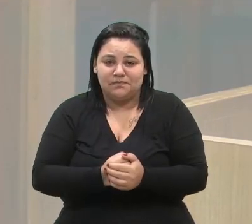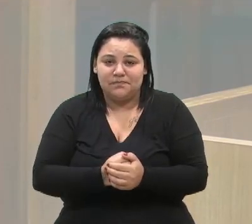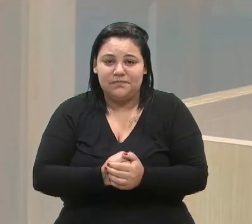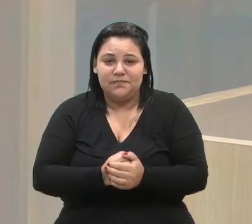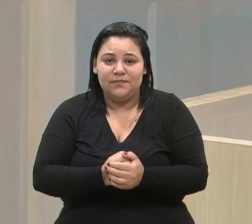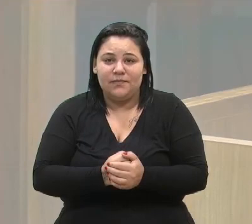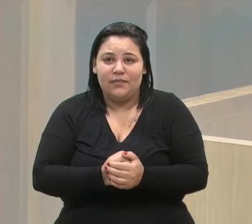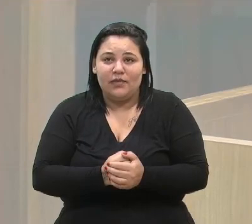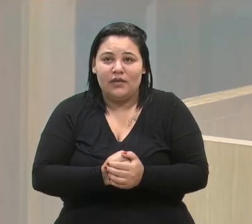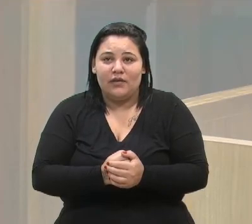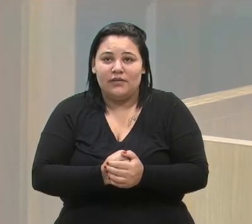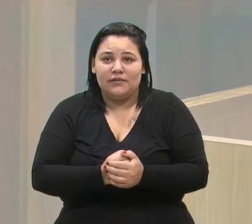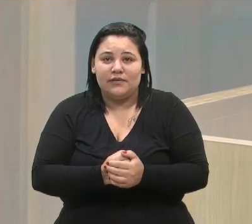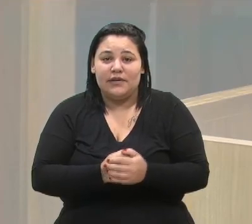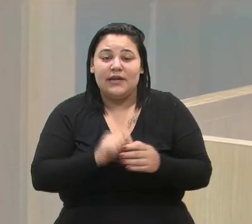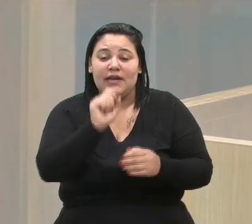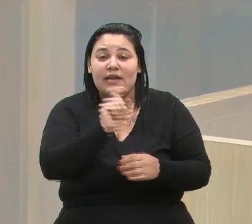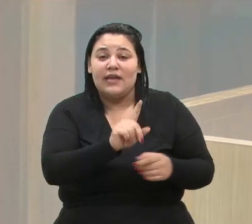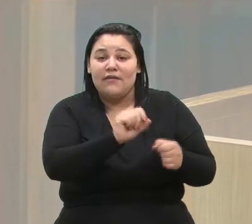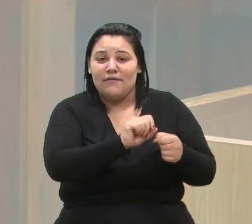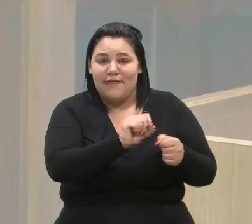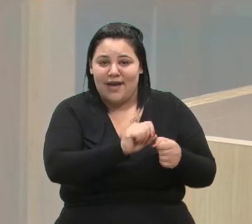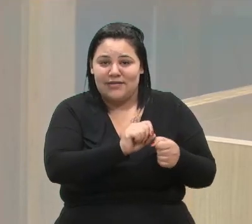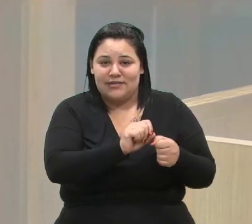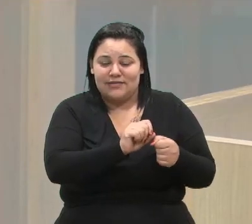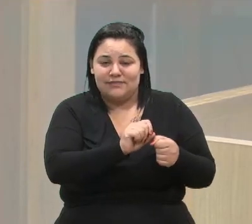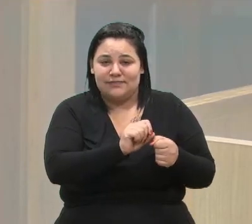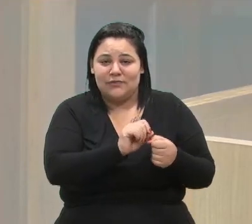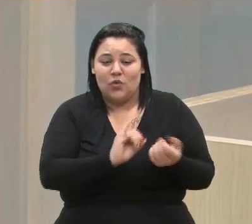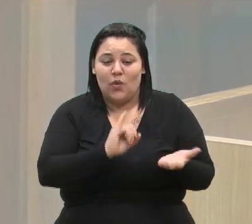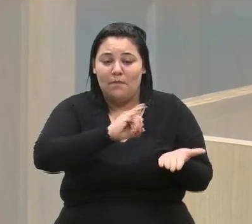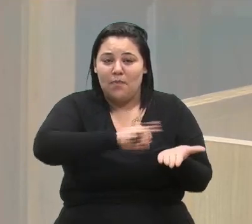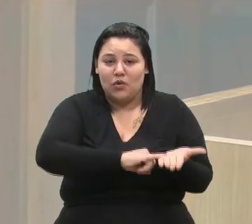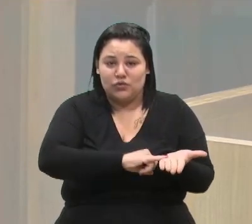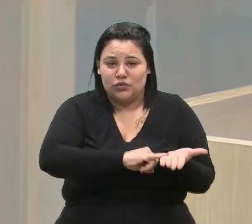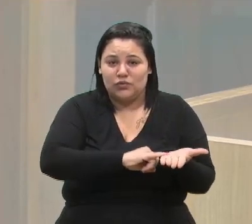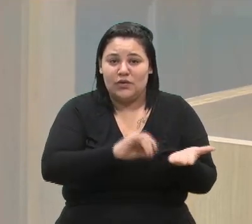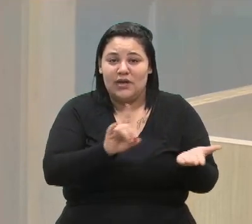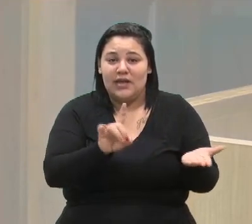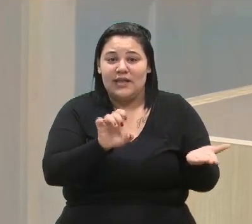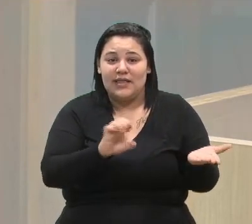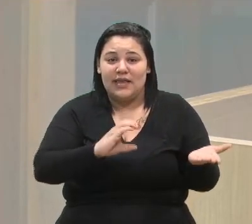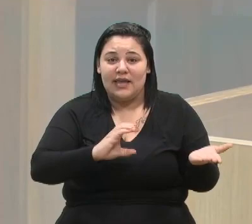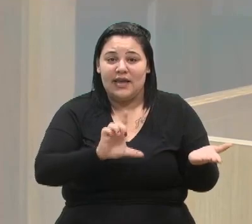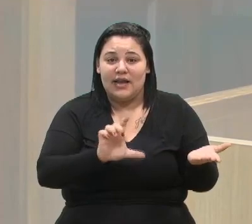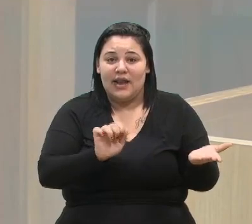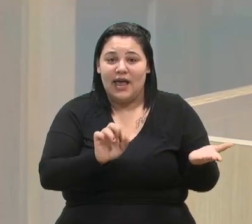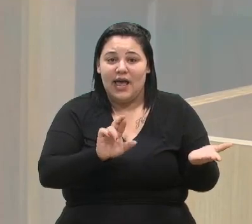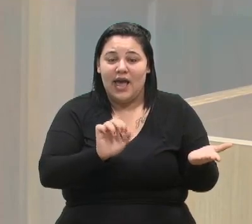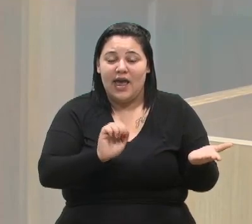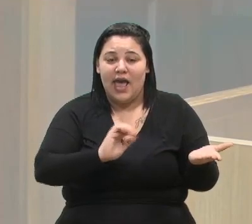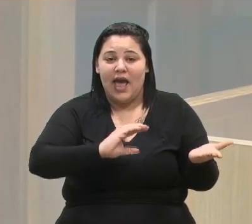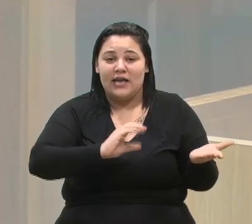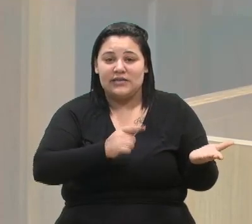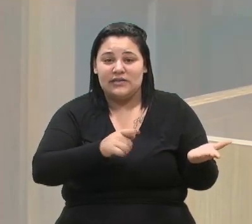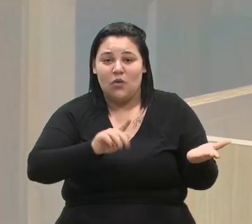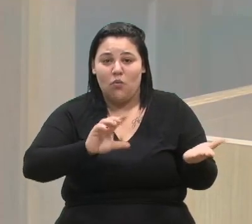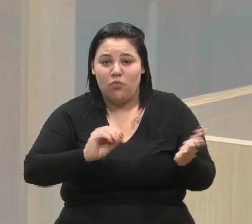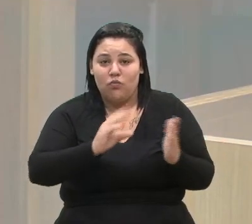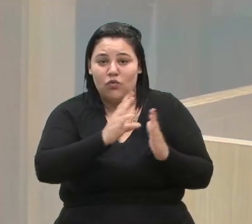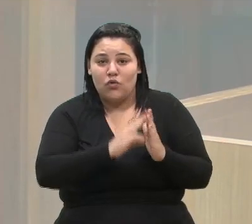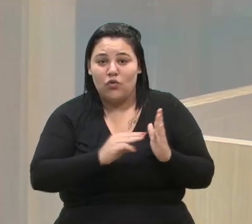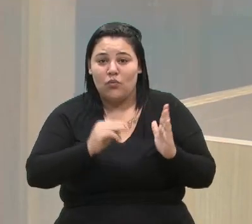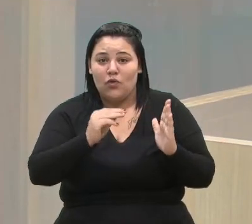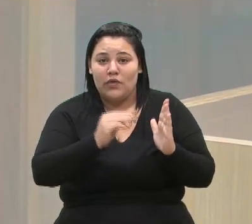Quem faz a declaração do imposto de renda pelo modelo completo pode e deve